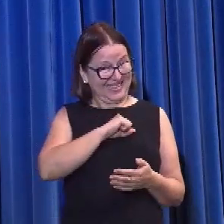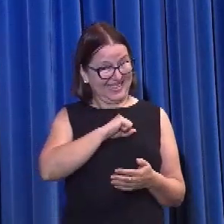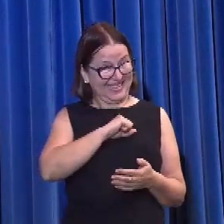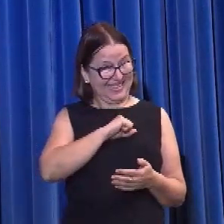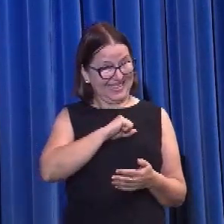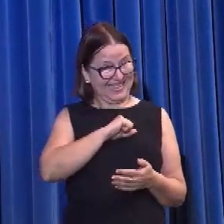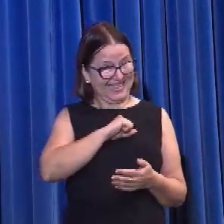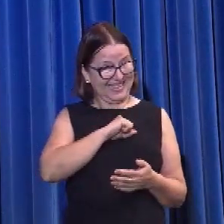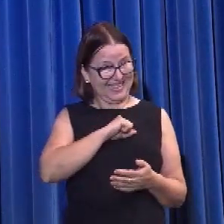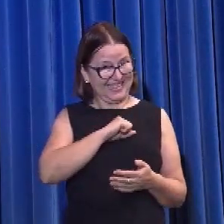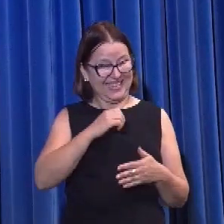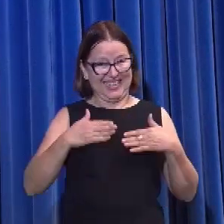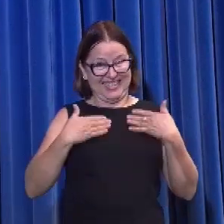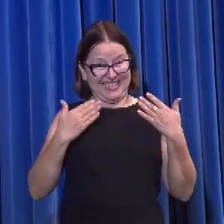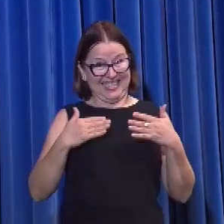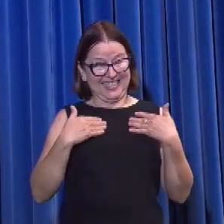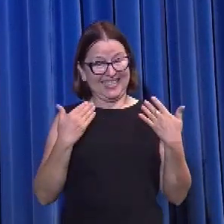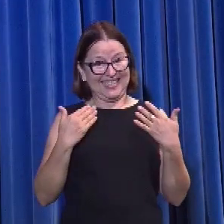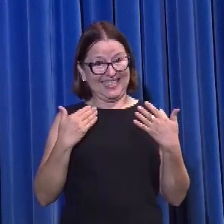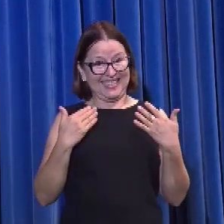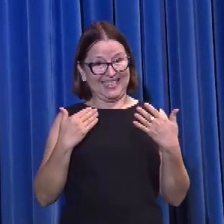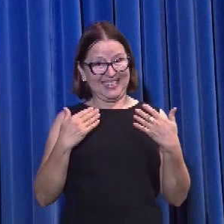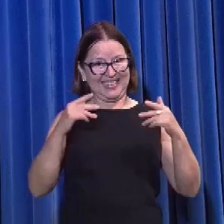amor, alegria,